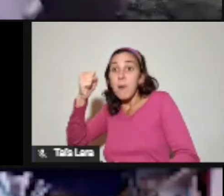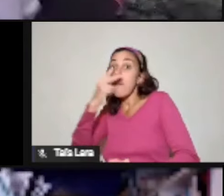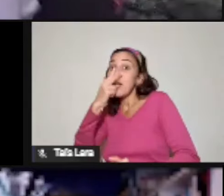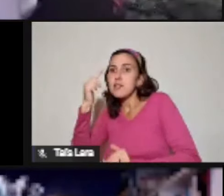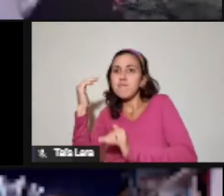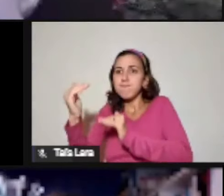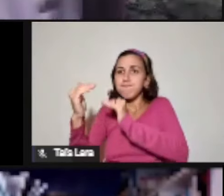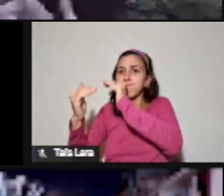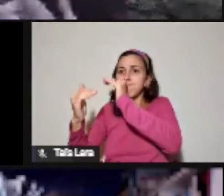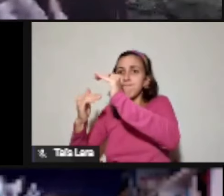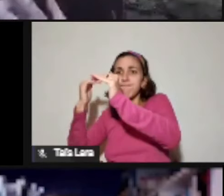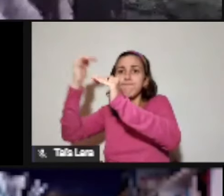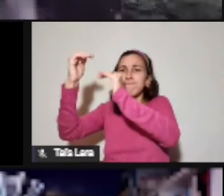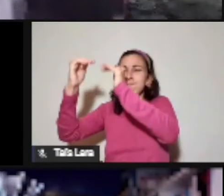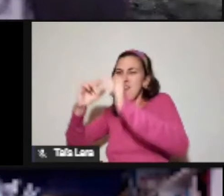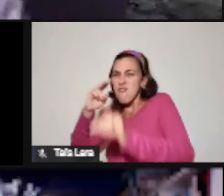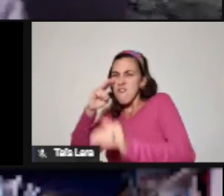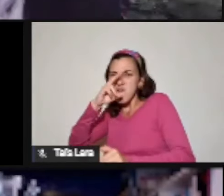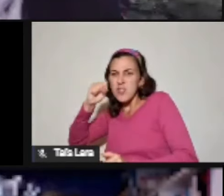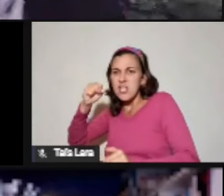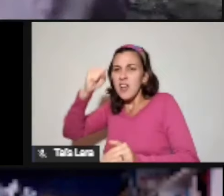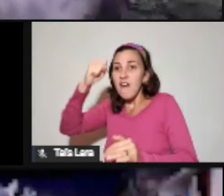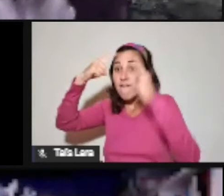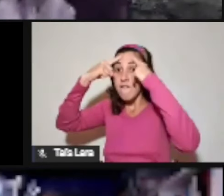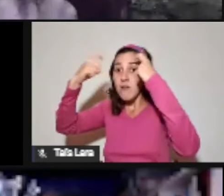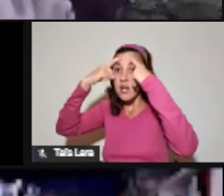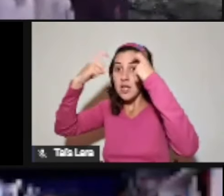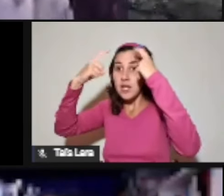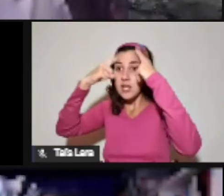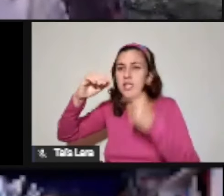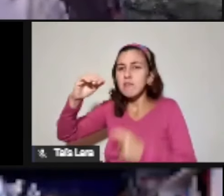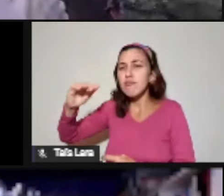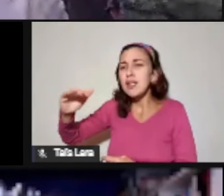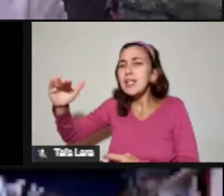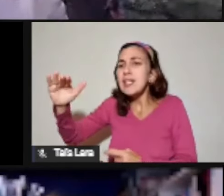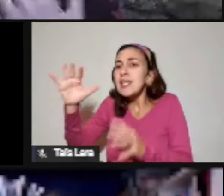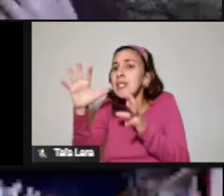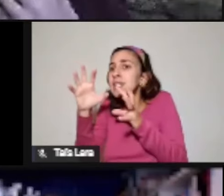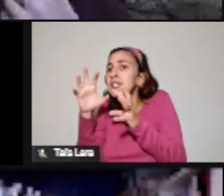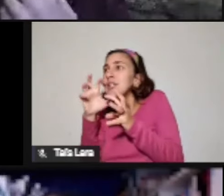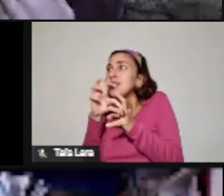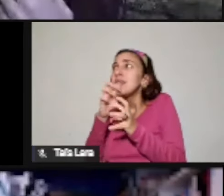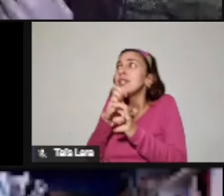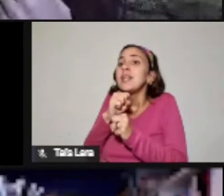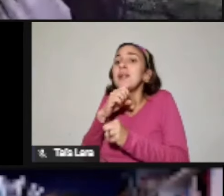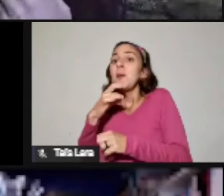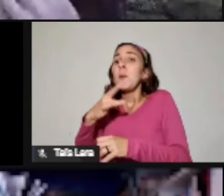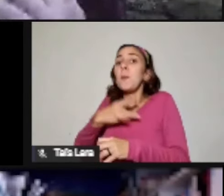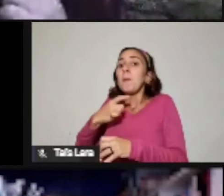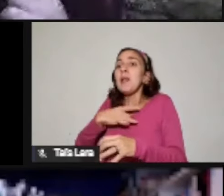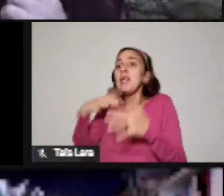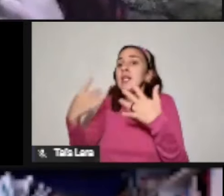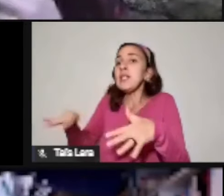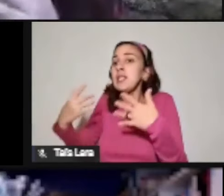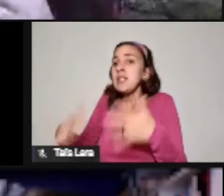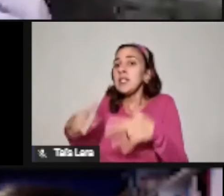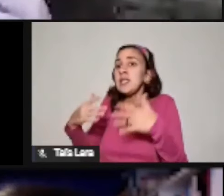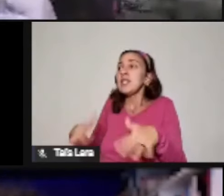ficar com medo, dela chorar, dela acordar, dela ficar acuada, né? Dela sair correndo, dela